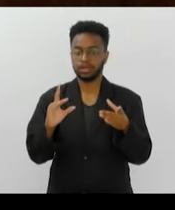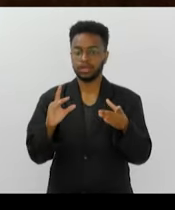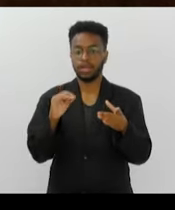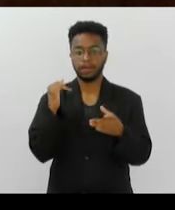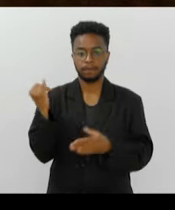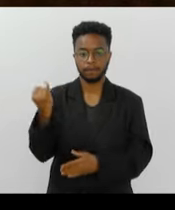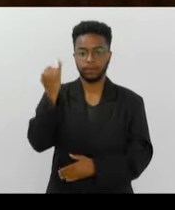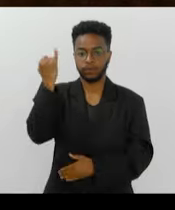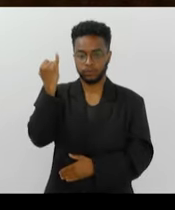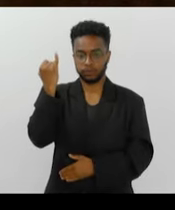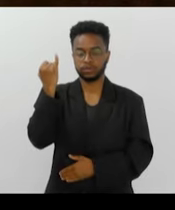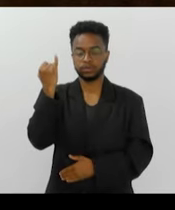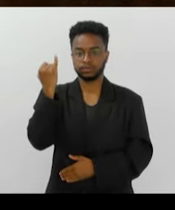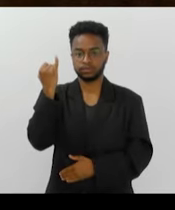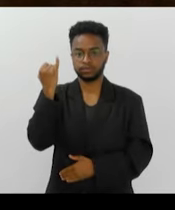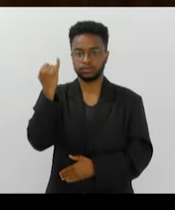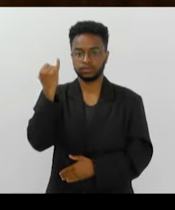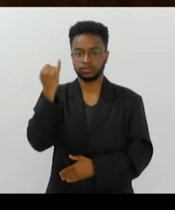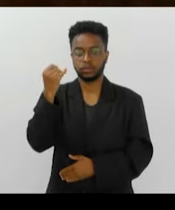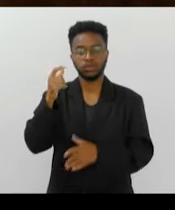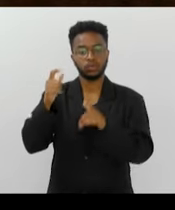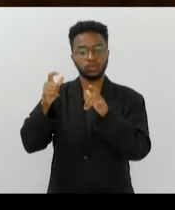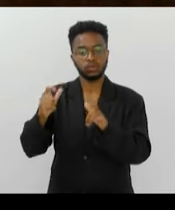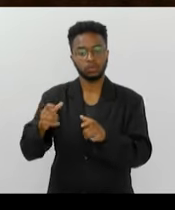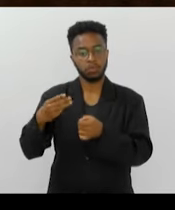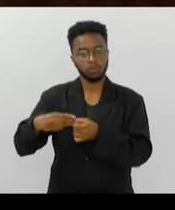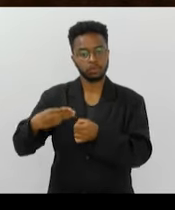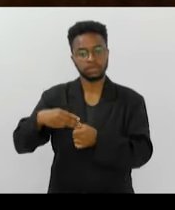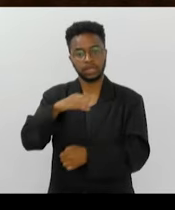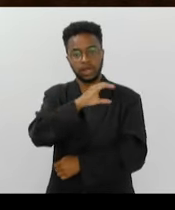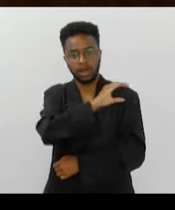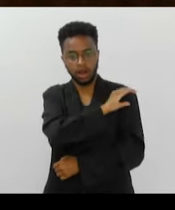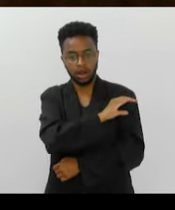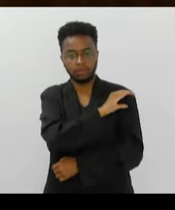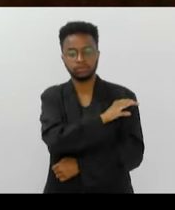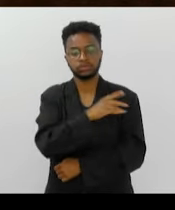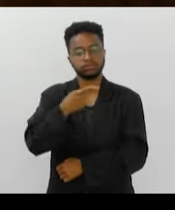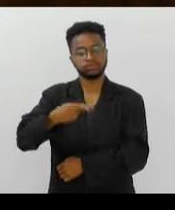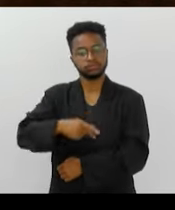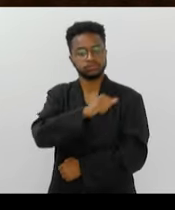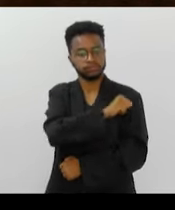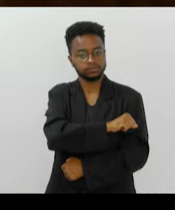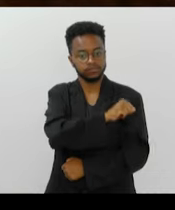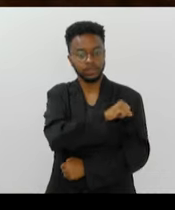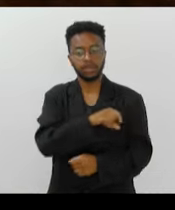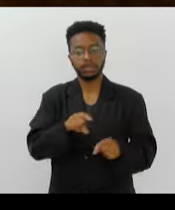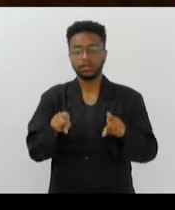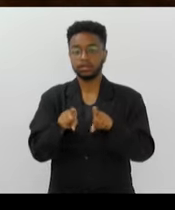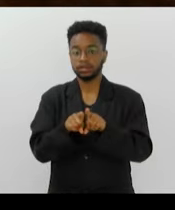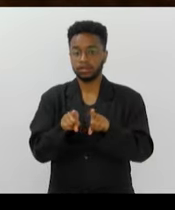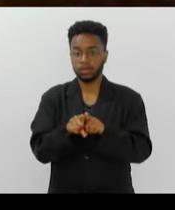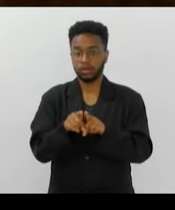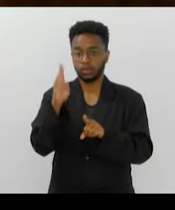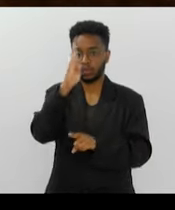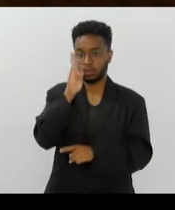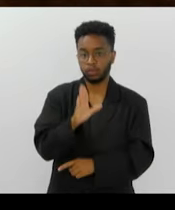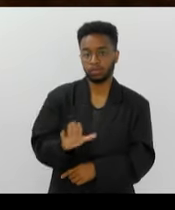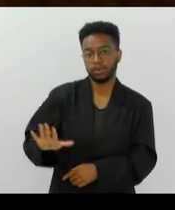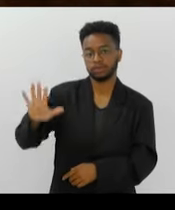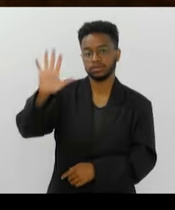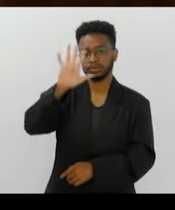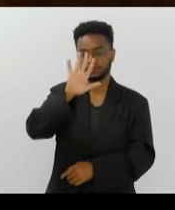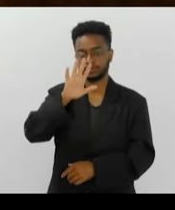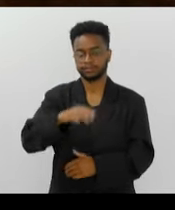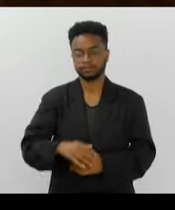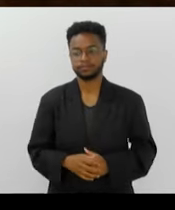imprescindível tanto no município de Campos no estado do Rio de Janeiro mas também em todo o Brasil